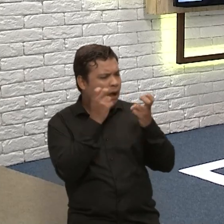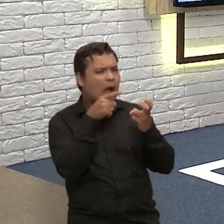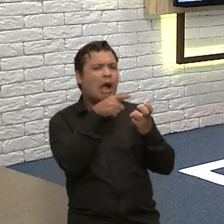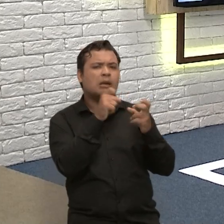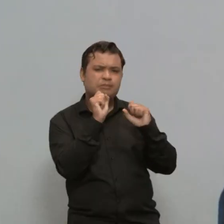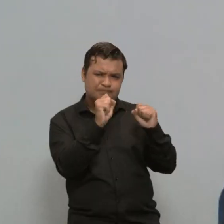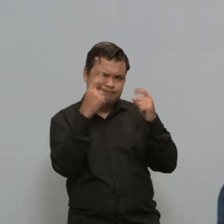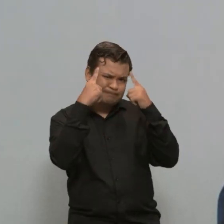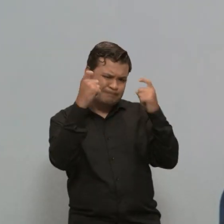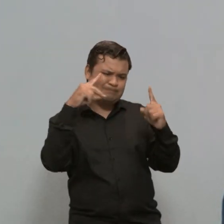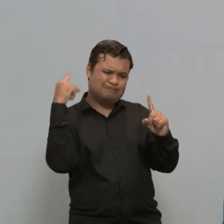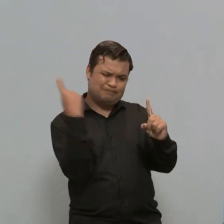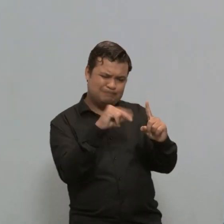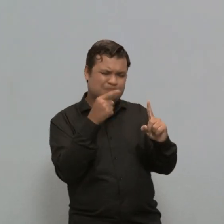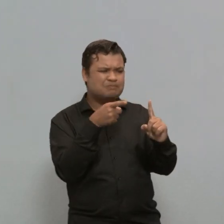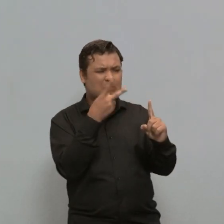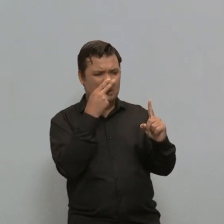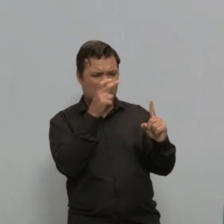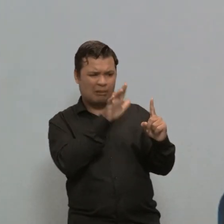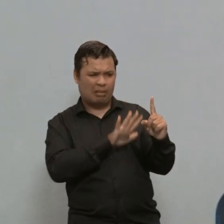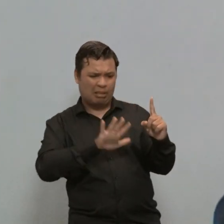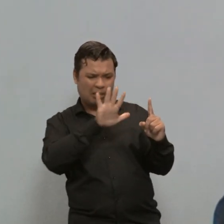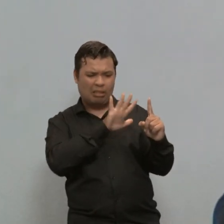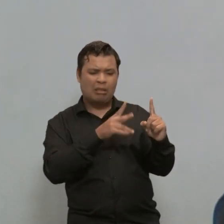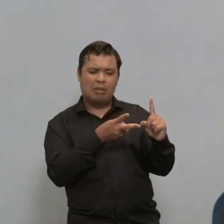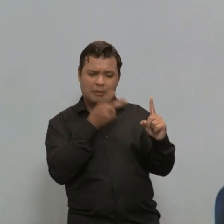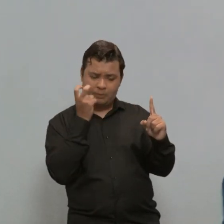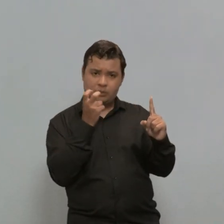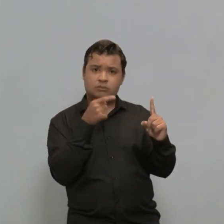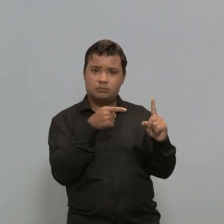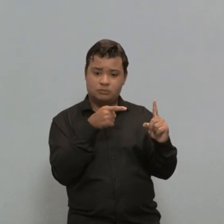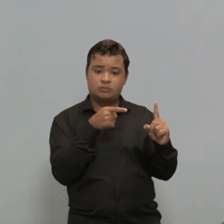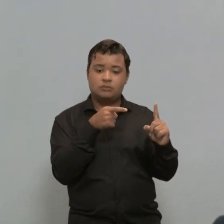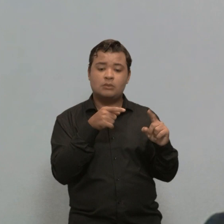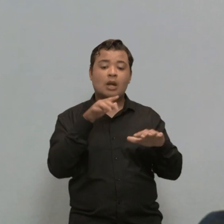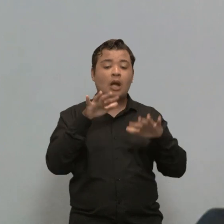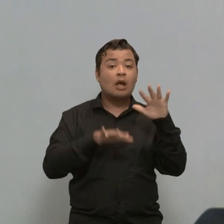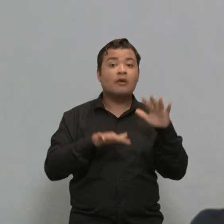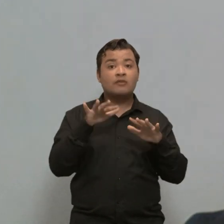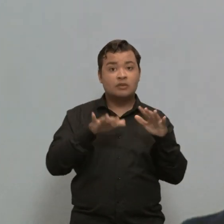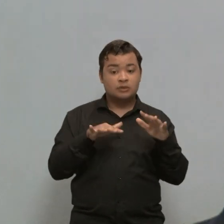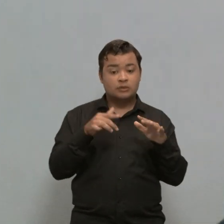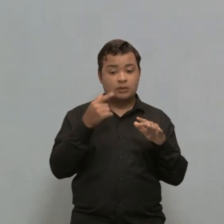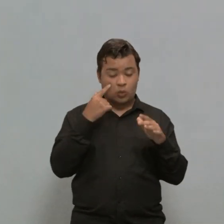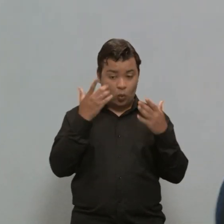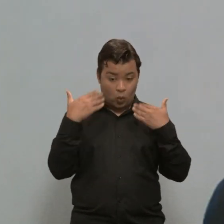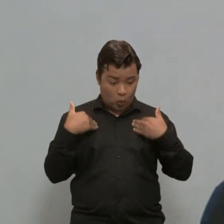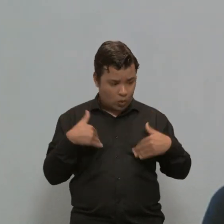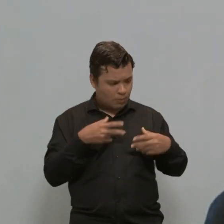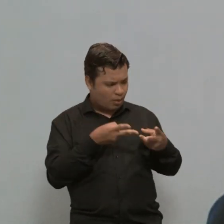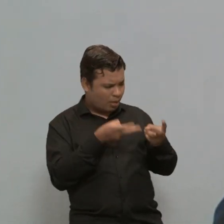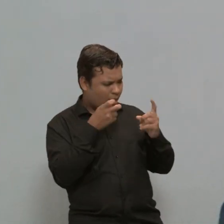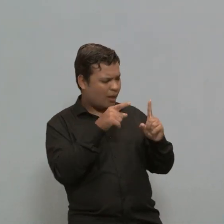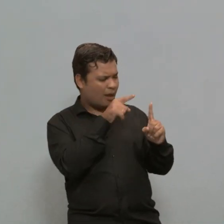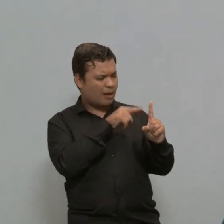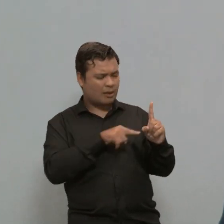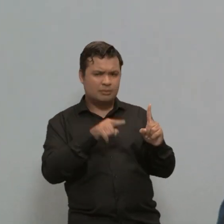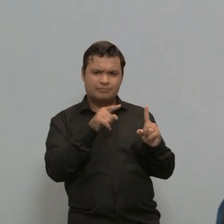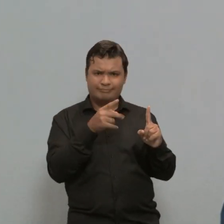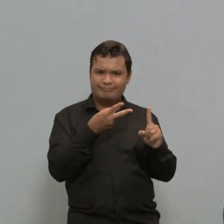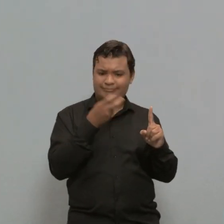sofreu violência, né, lembrando que pode ter sinais explícitos, sinais físicos na pele, né,